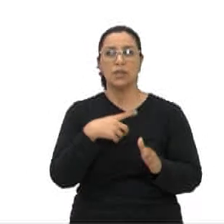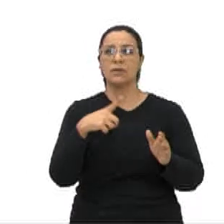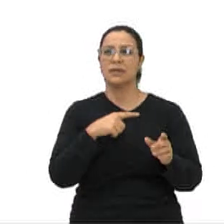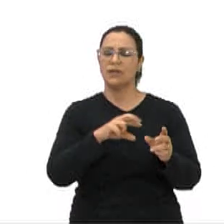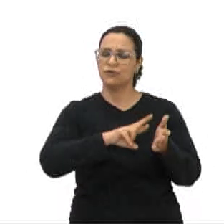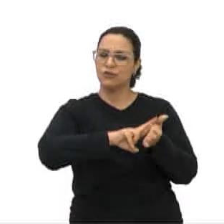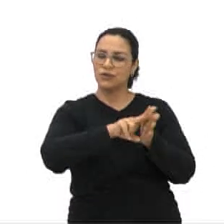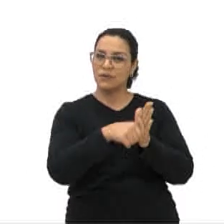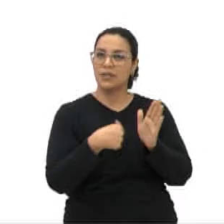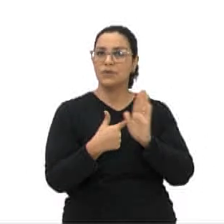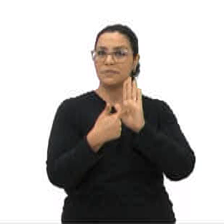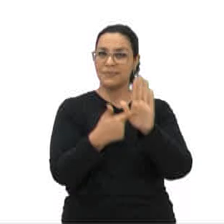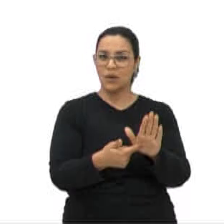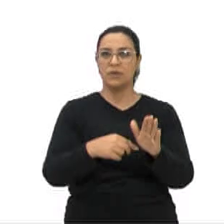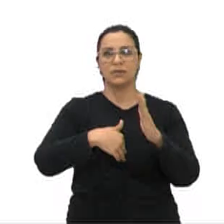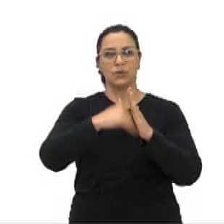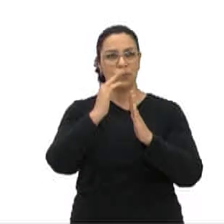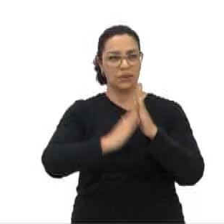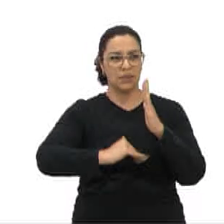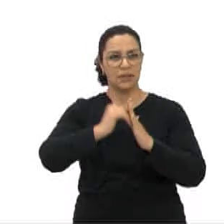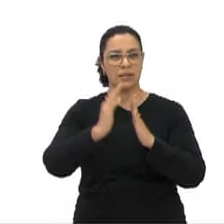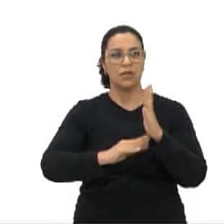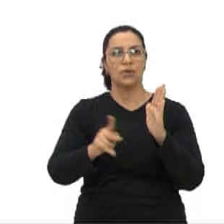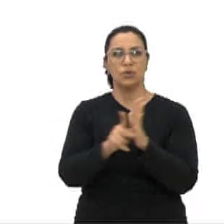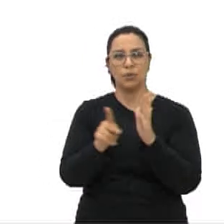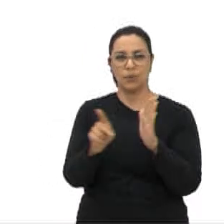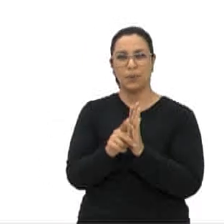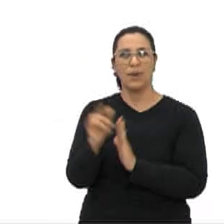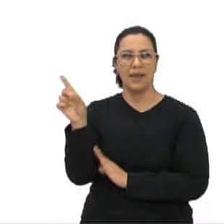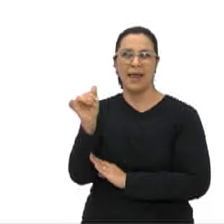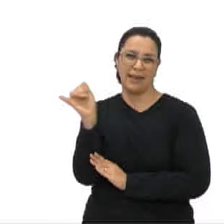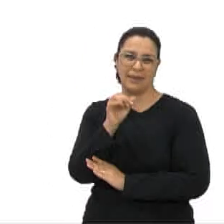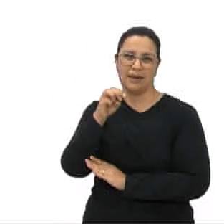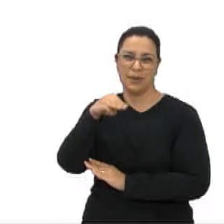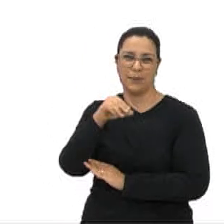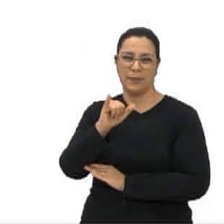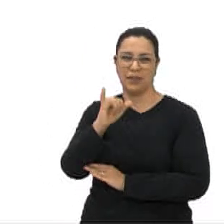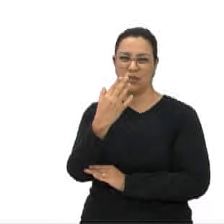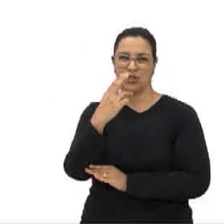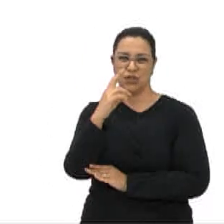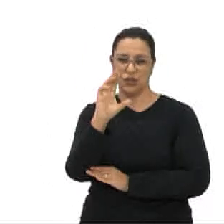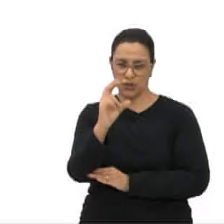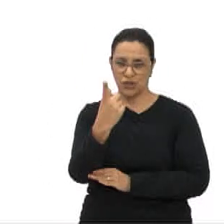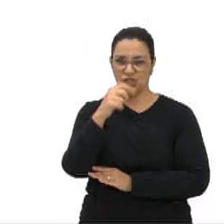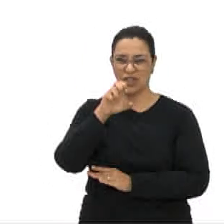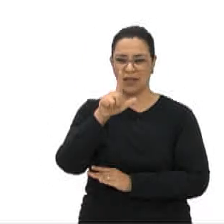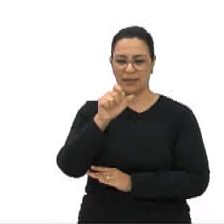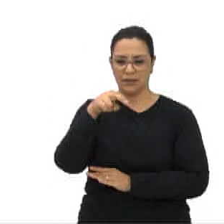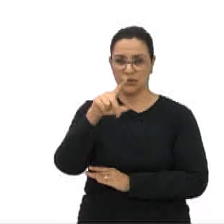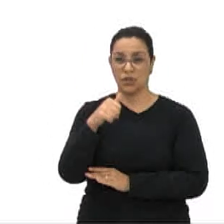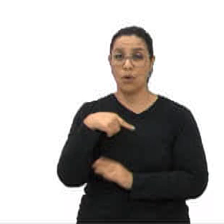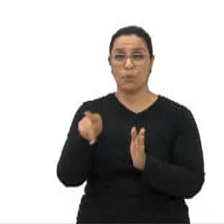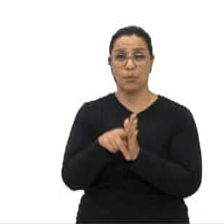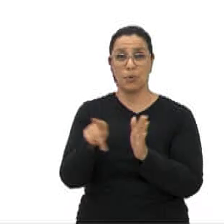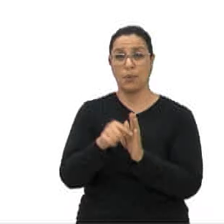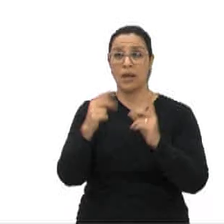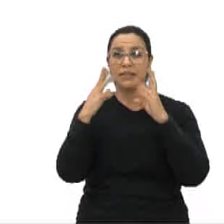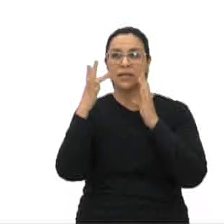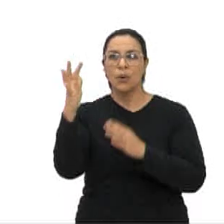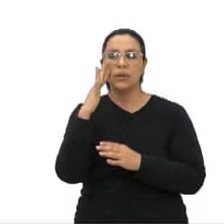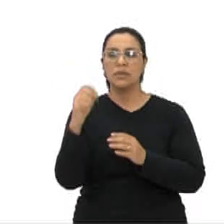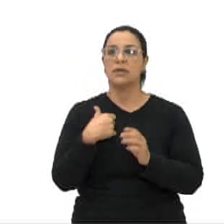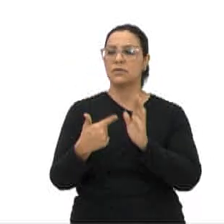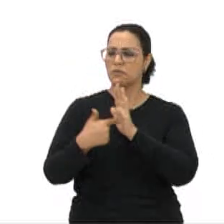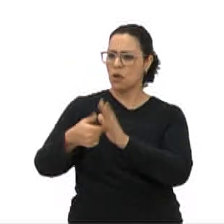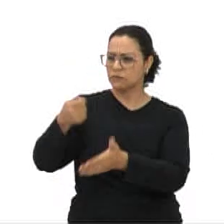gênero marcam as obras do pintor milanês. Um dos primeiros a desafiar a hierarquia imposta pelos teóricos da